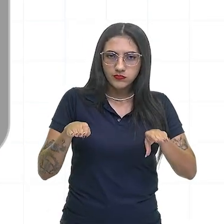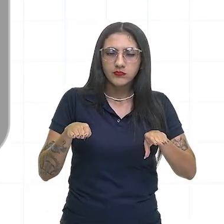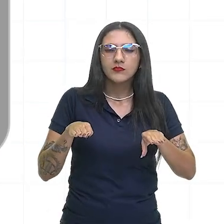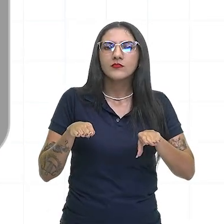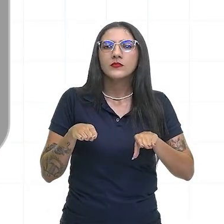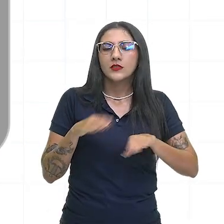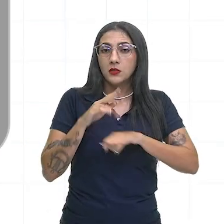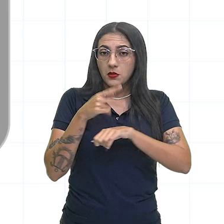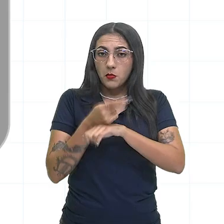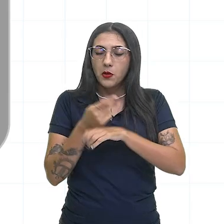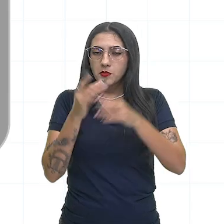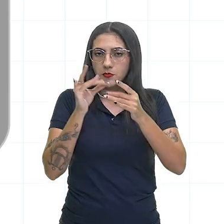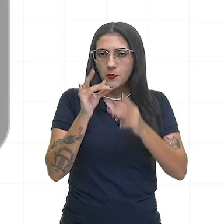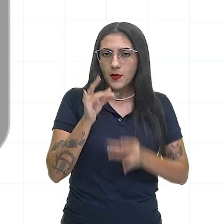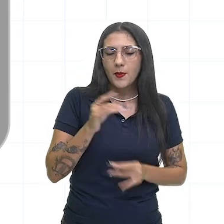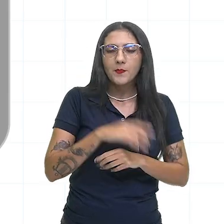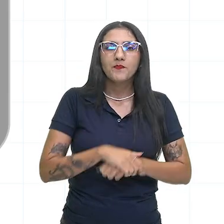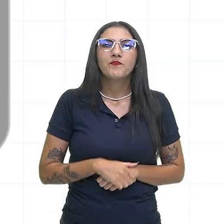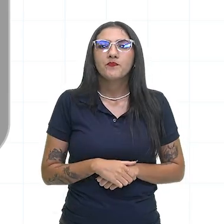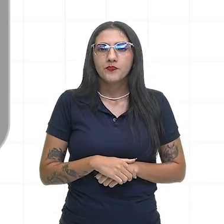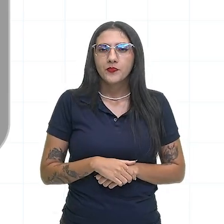cá a gente tem o núcleo